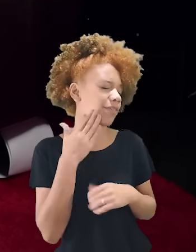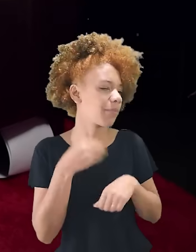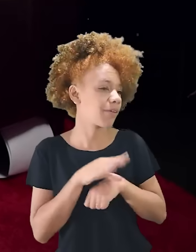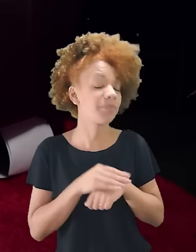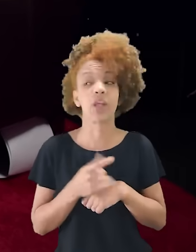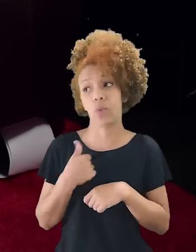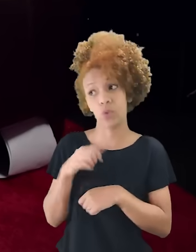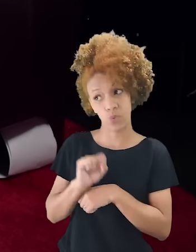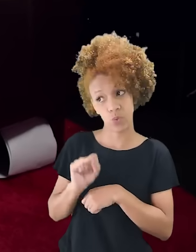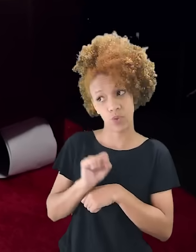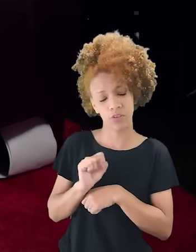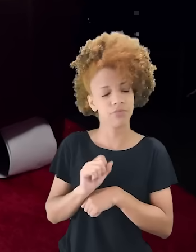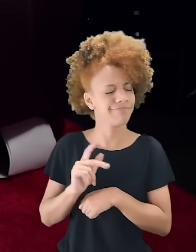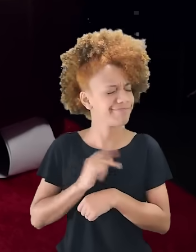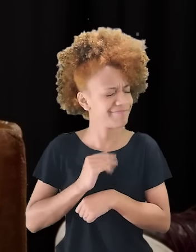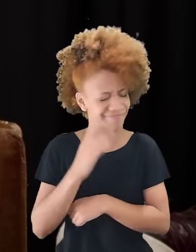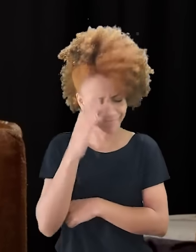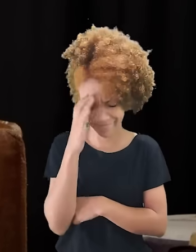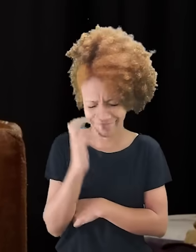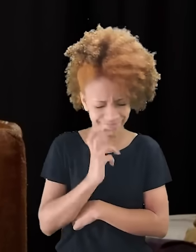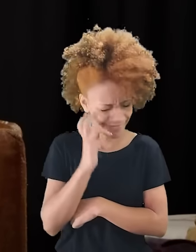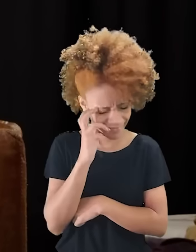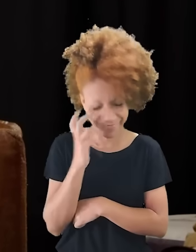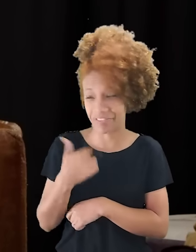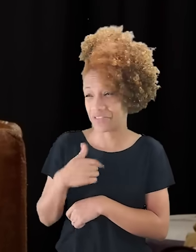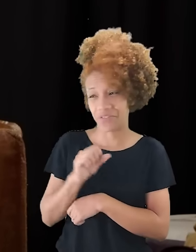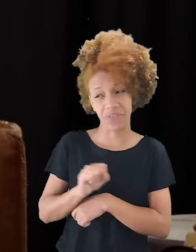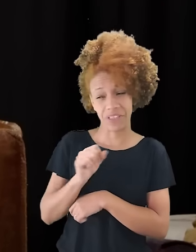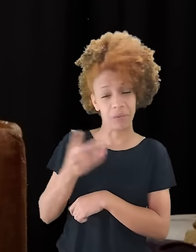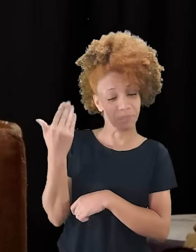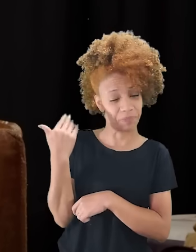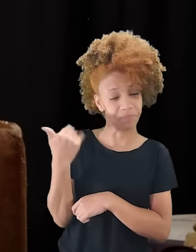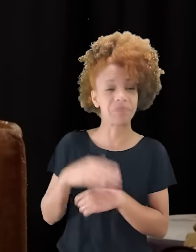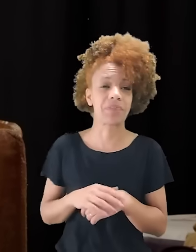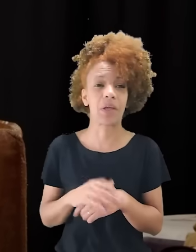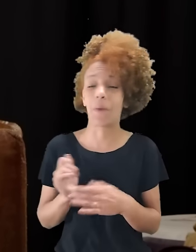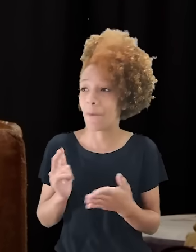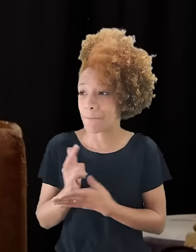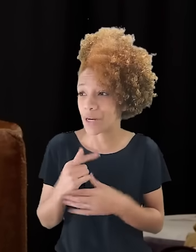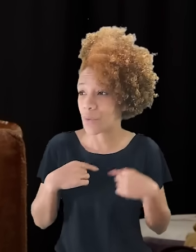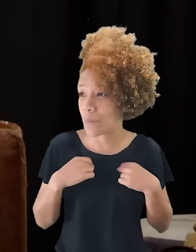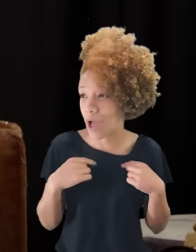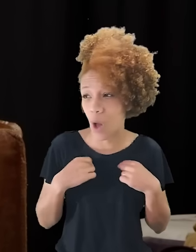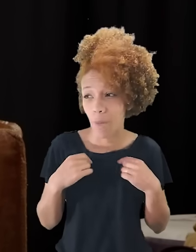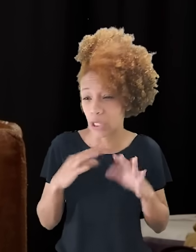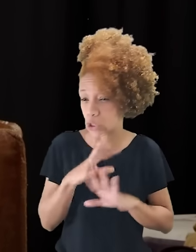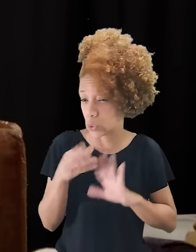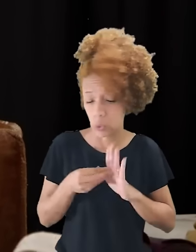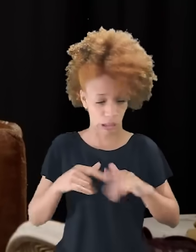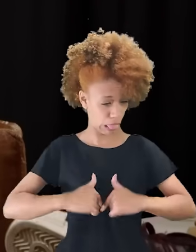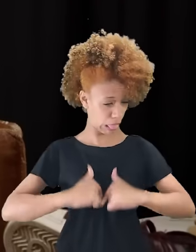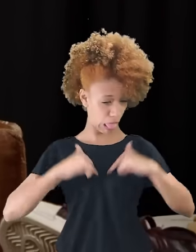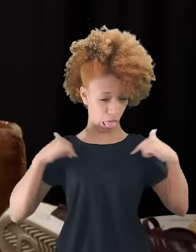quero saber eu quero saber essas dicas quando eu fiquei solteira gente foi tão ridículo quando eu fiquei solteira um tempo atrás que eu comprei uma roupa que era